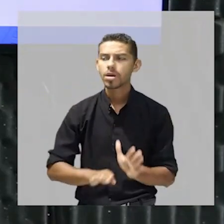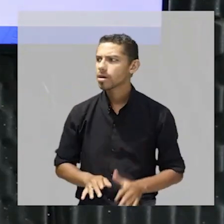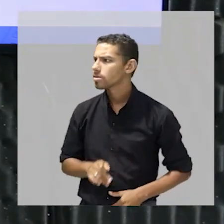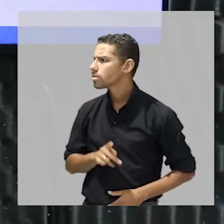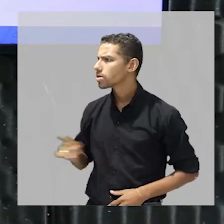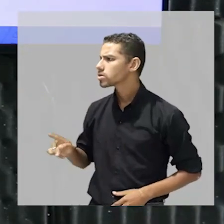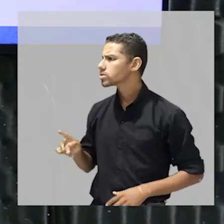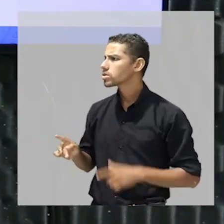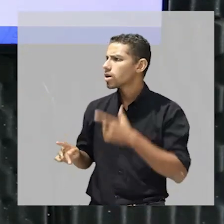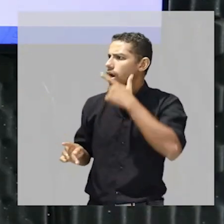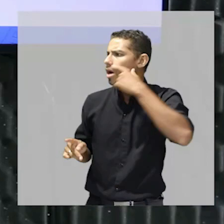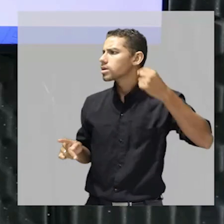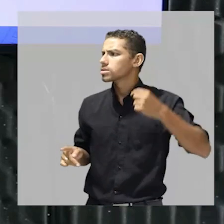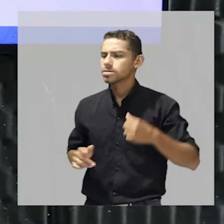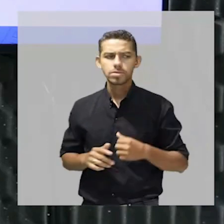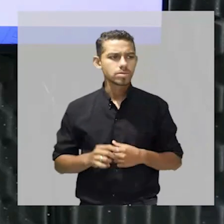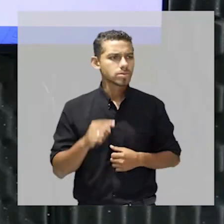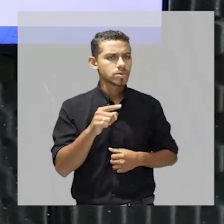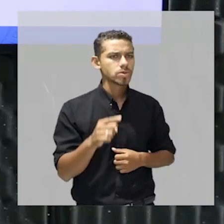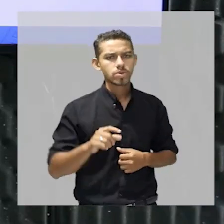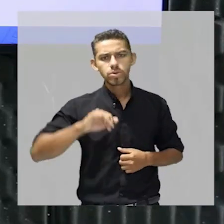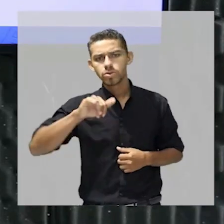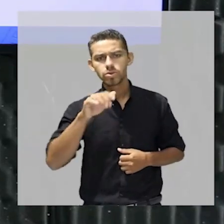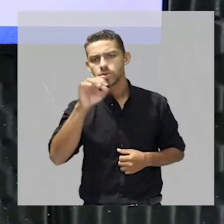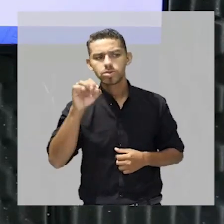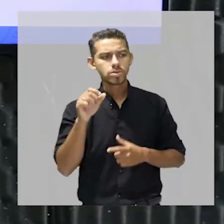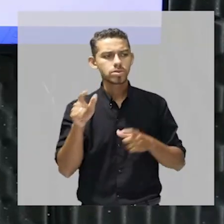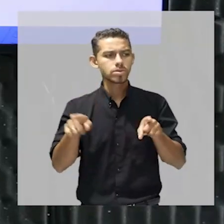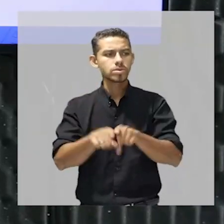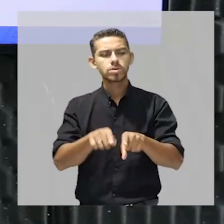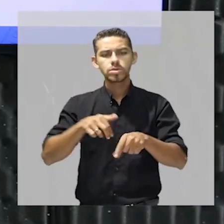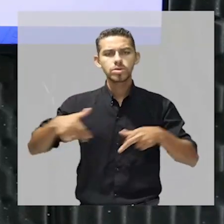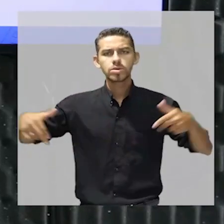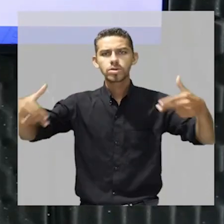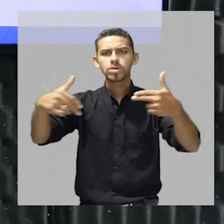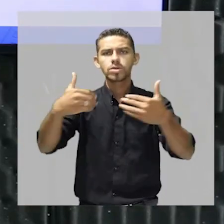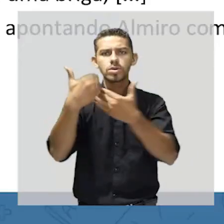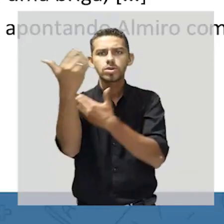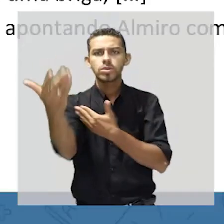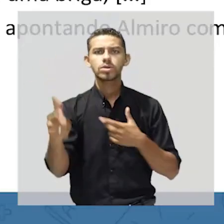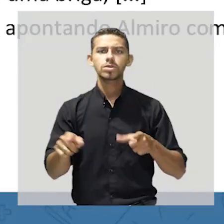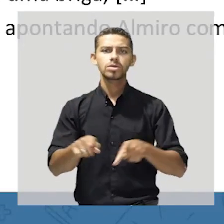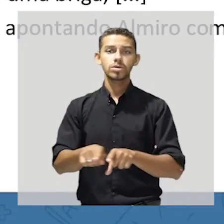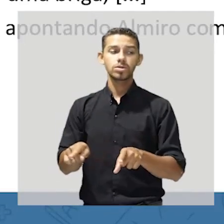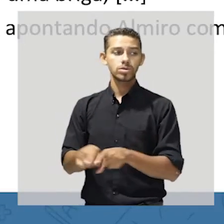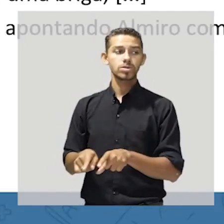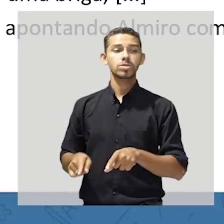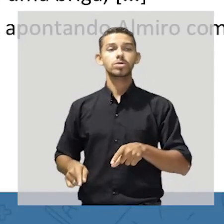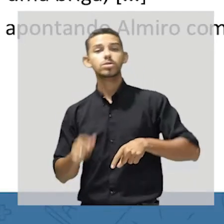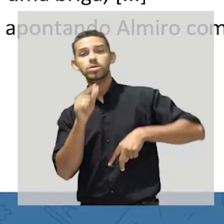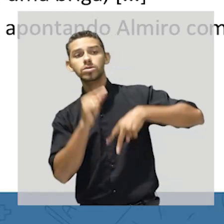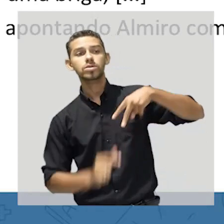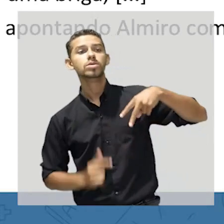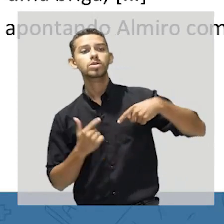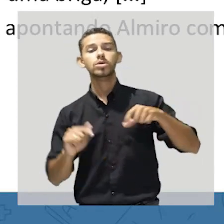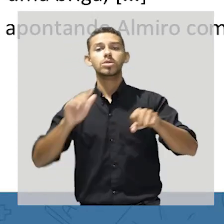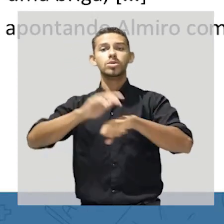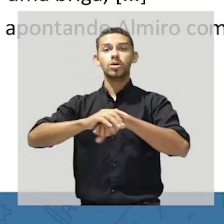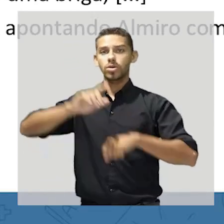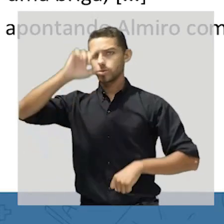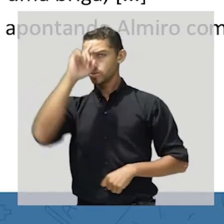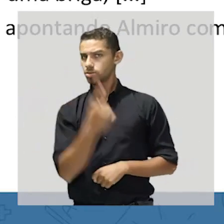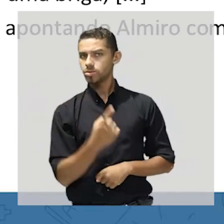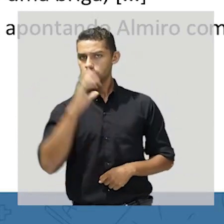e João grande também andavam por fora daí ter sido o sem pernas que Dominou a